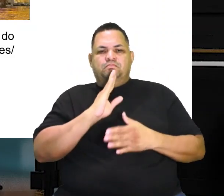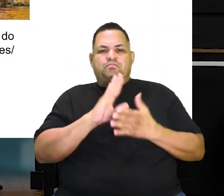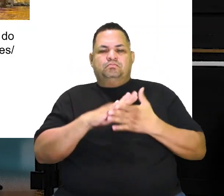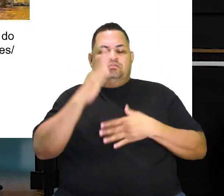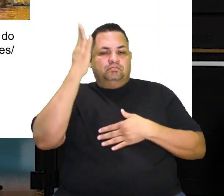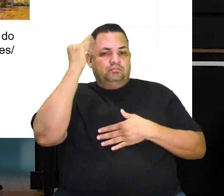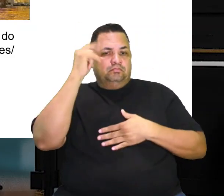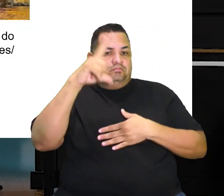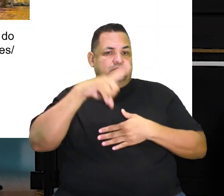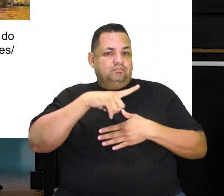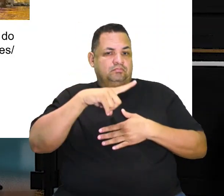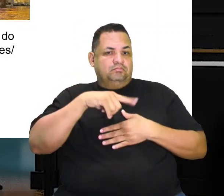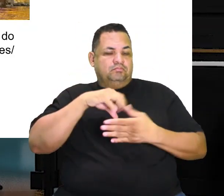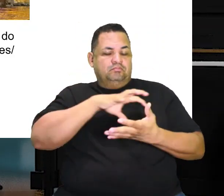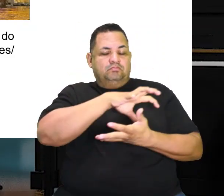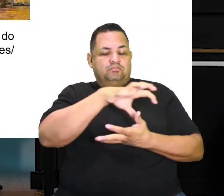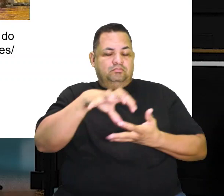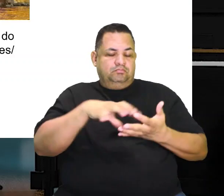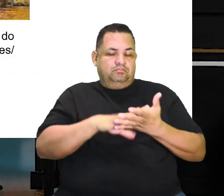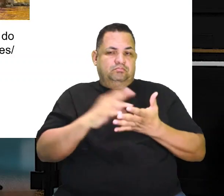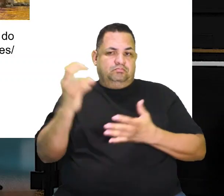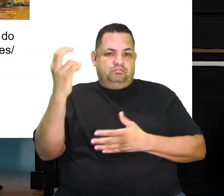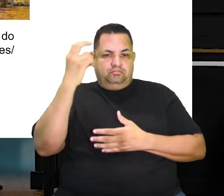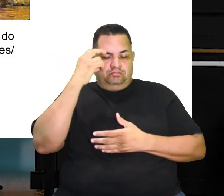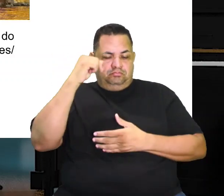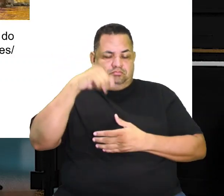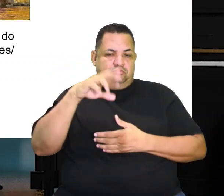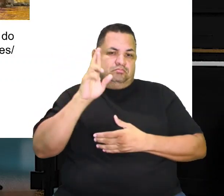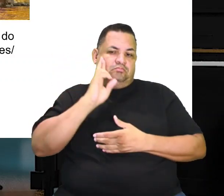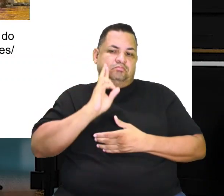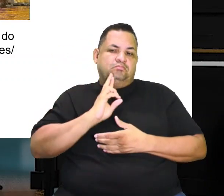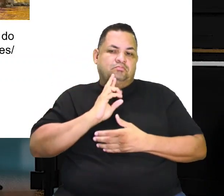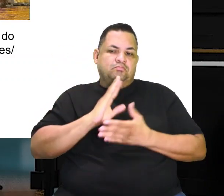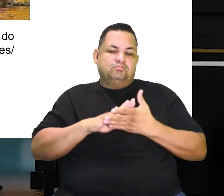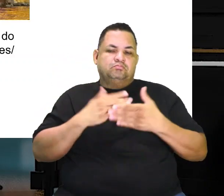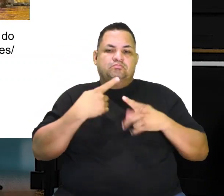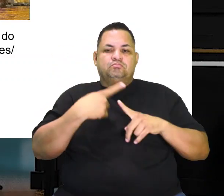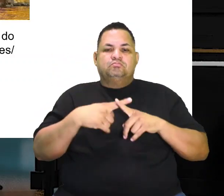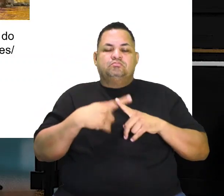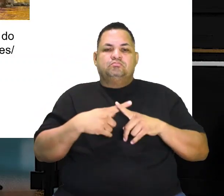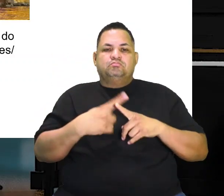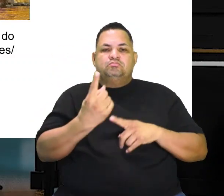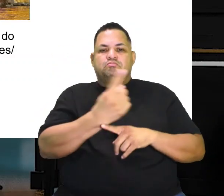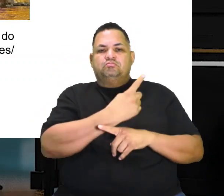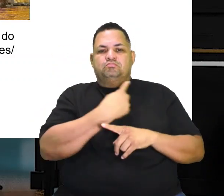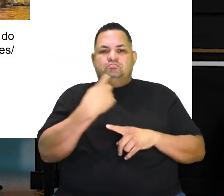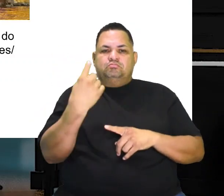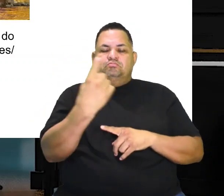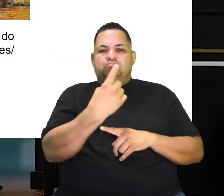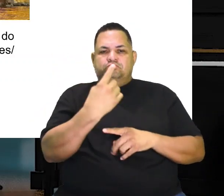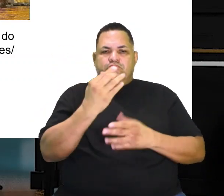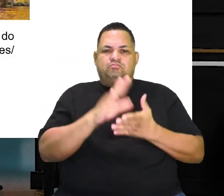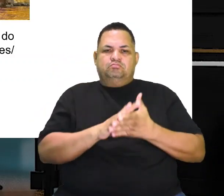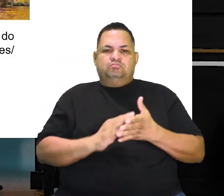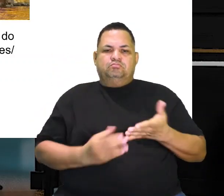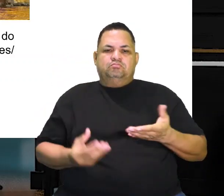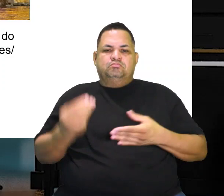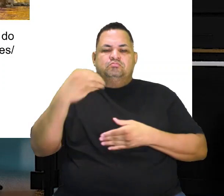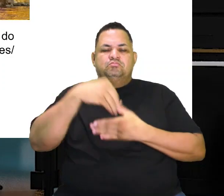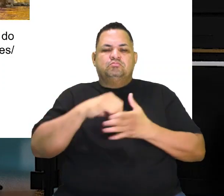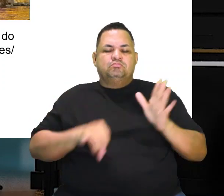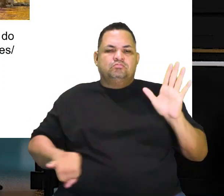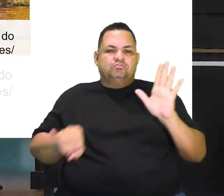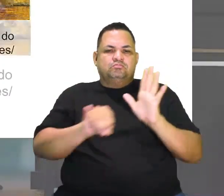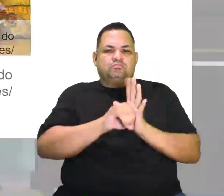e saber que tem essas manifestações culturais aqui no nosso estado, né? Porque isso faz parte da nossa identidade, certo? Então,